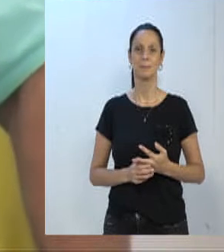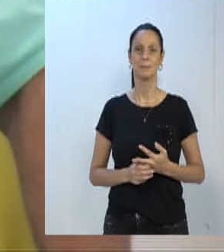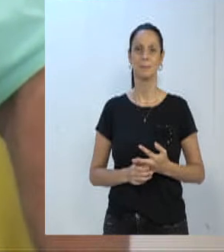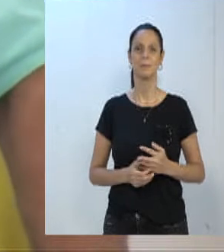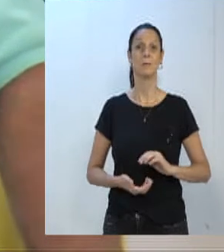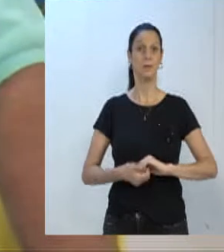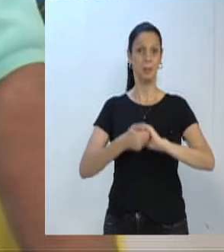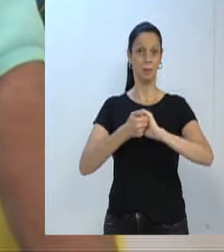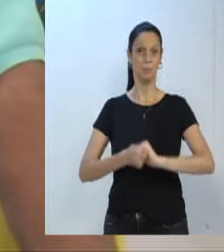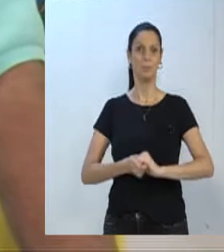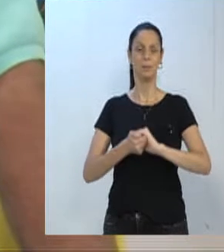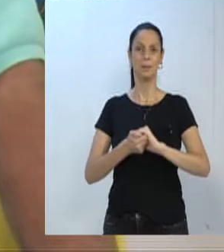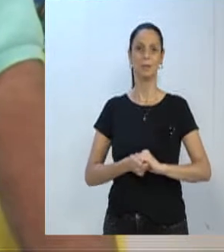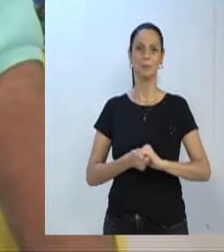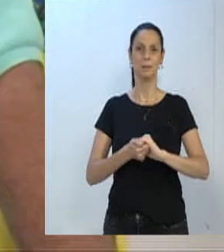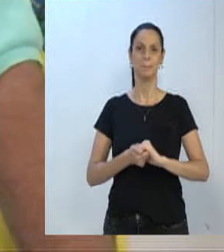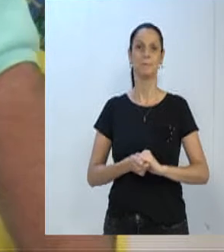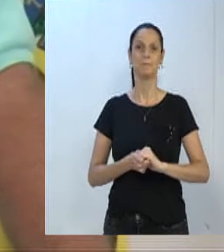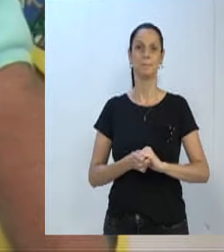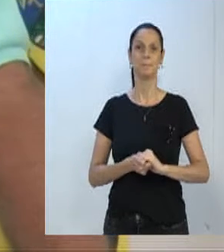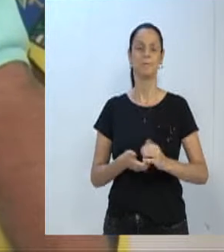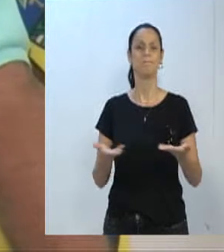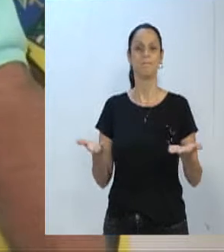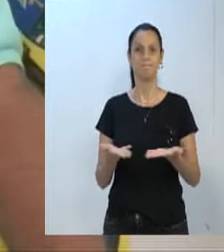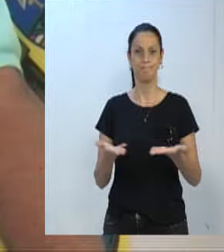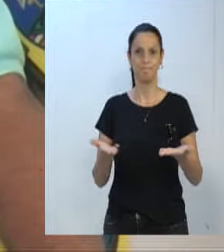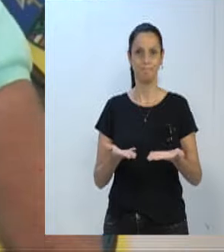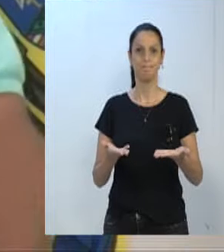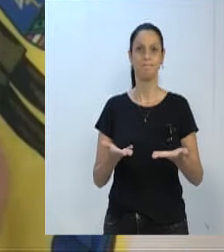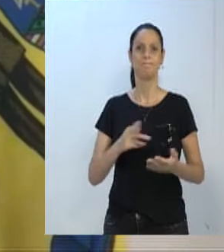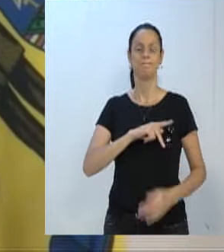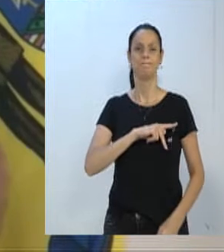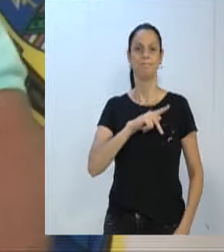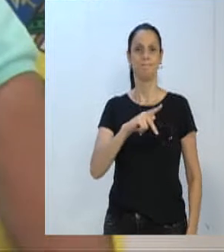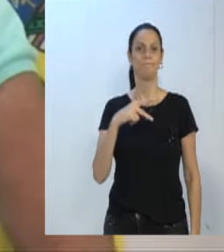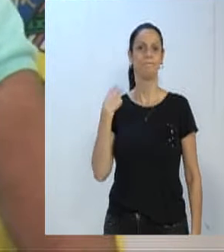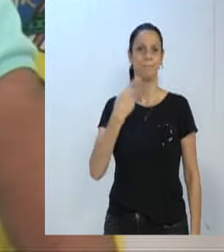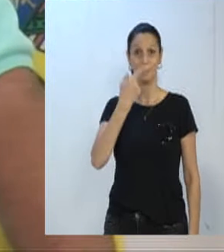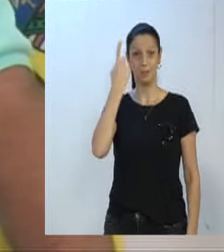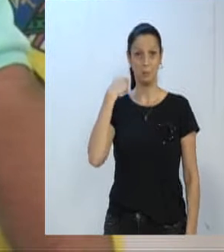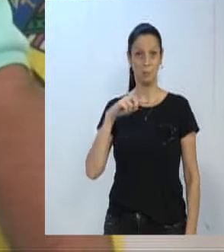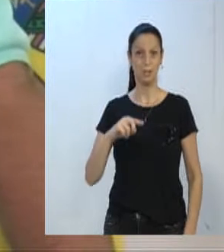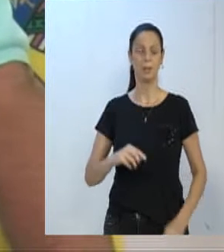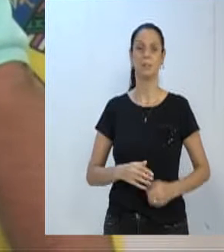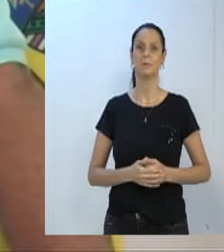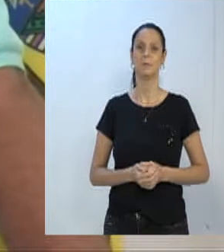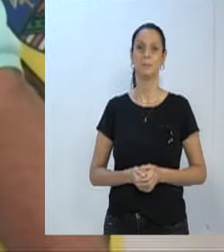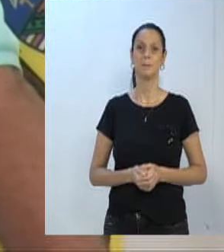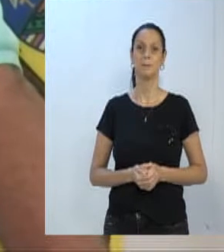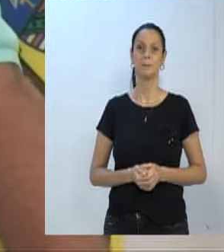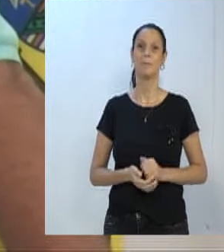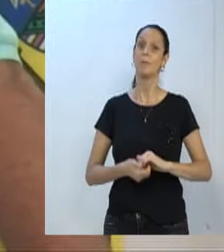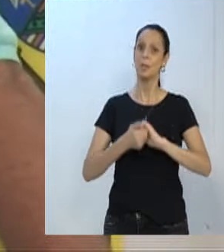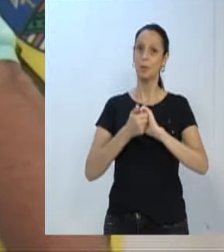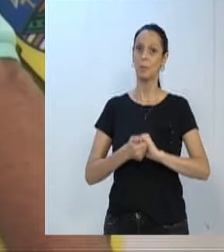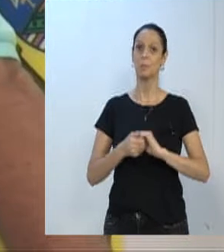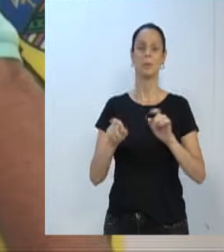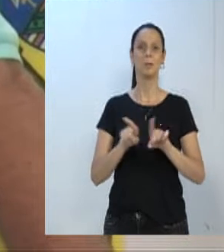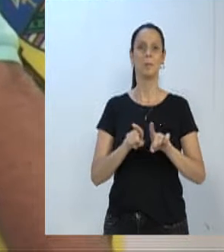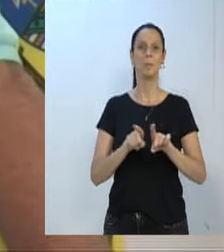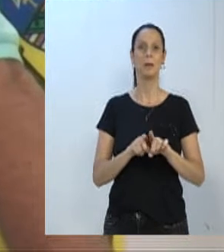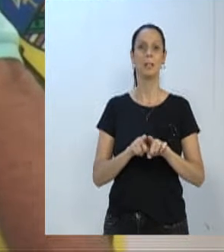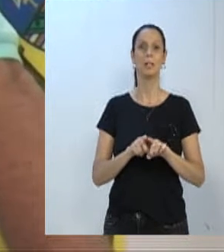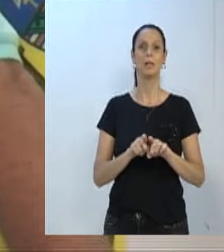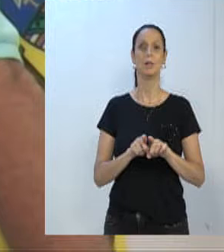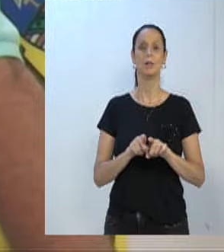cumprimentando hora conduz a casa Legislativa como presidente a vereadora Silmara comentando os outros vereadores